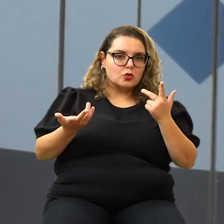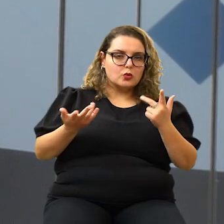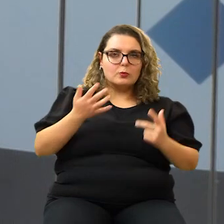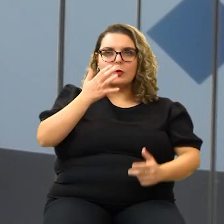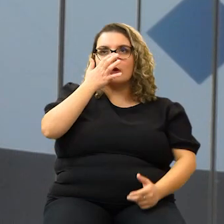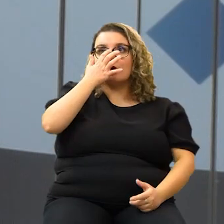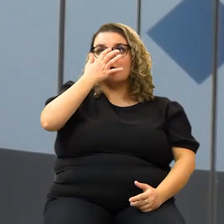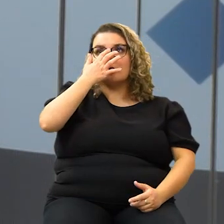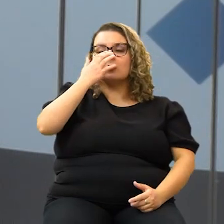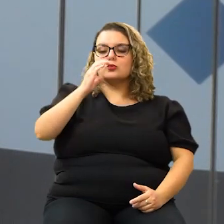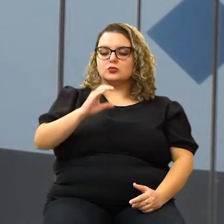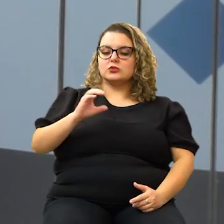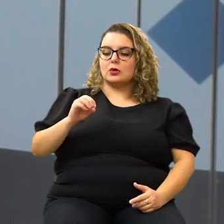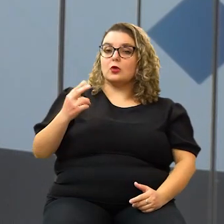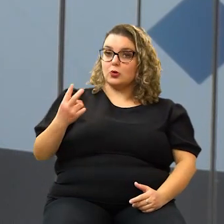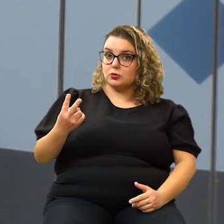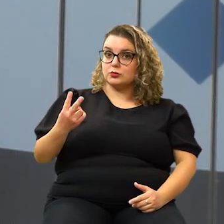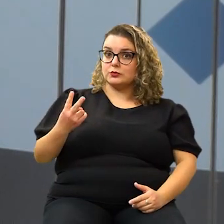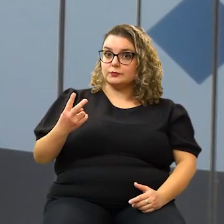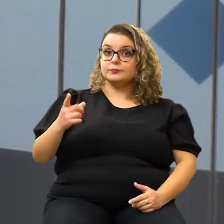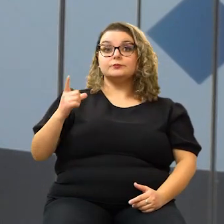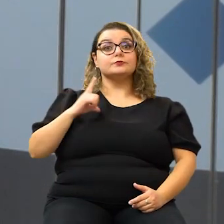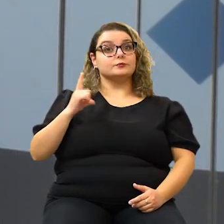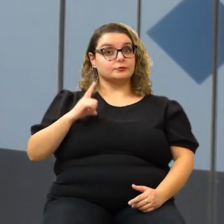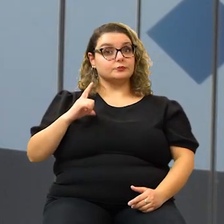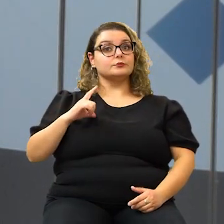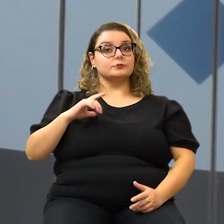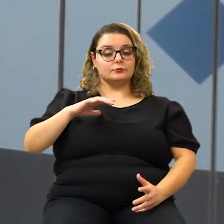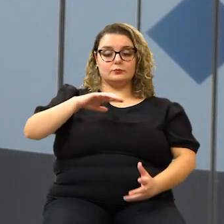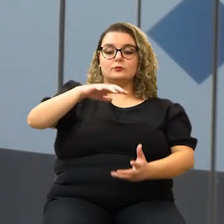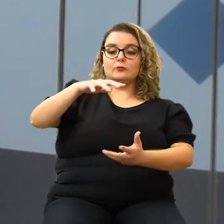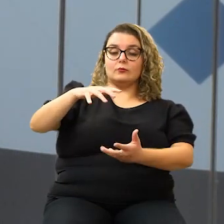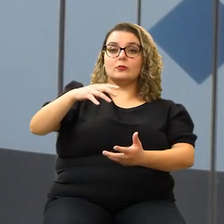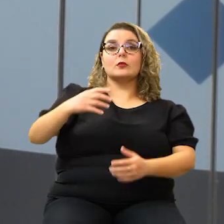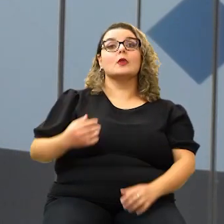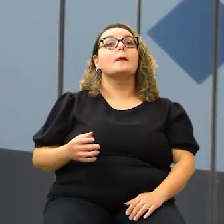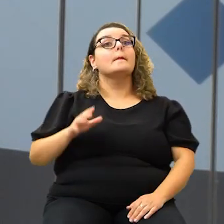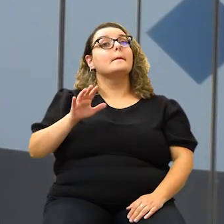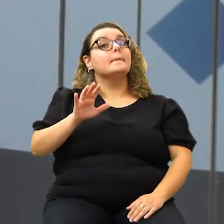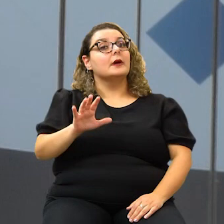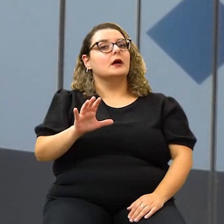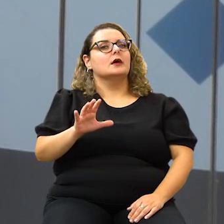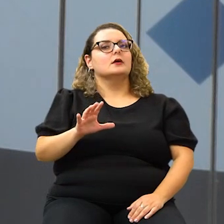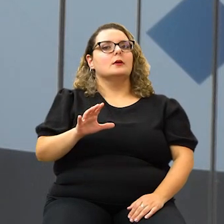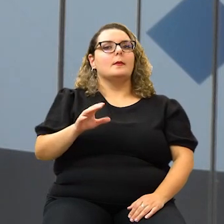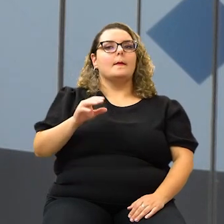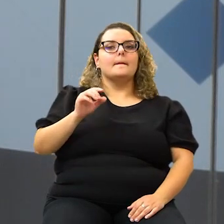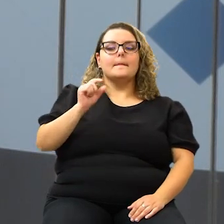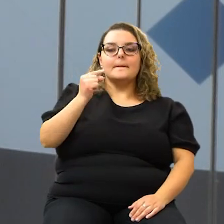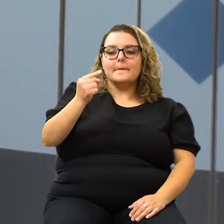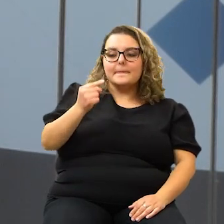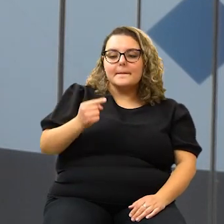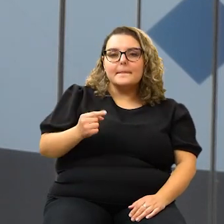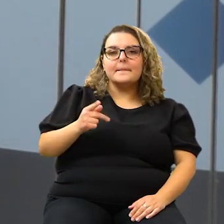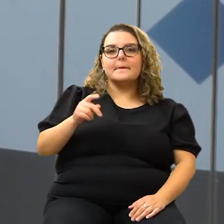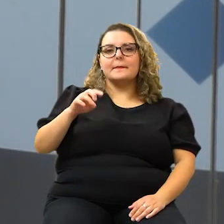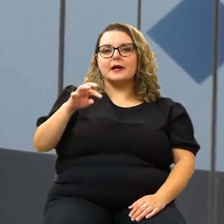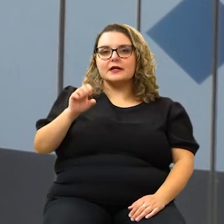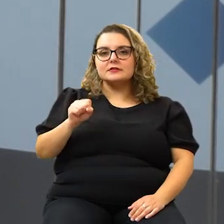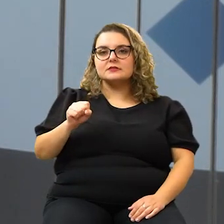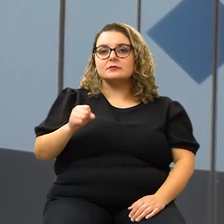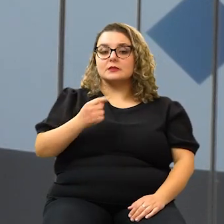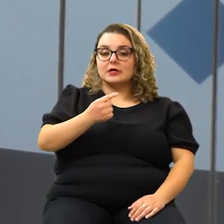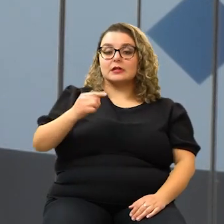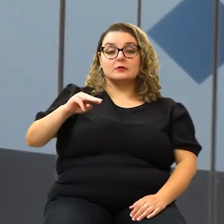sendo o CO2, ele existe na atmosfera, ele está presente, mas numa quantidade de partes por milhão. Então, é muito, muito, muito